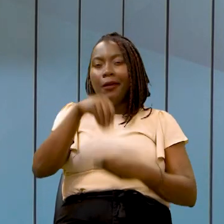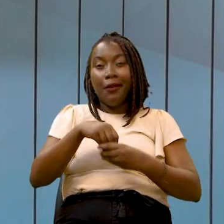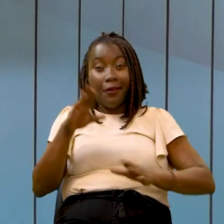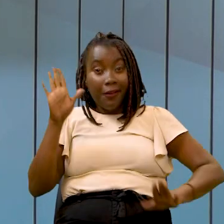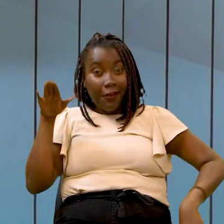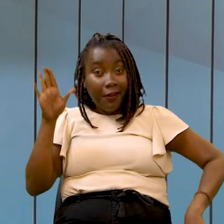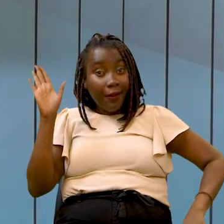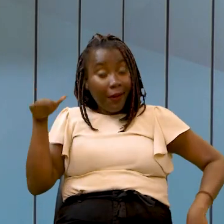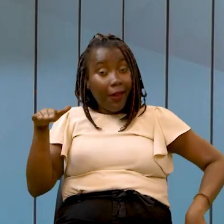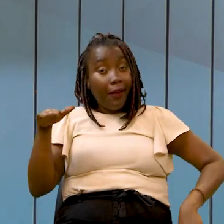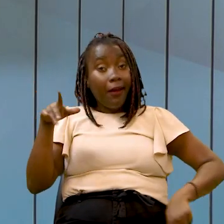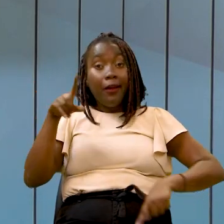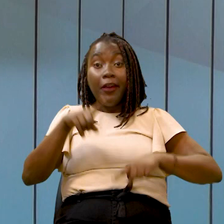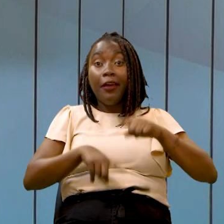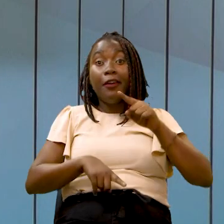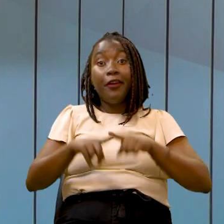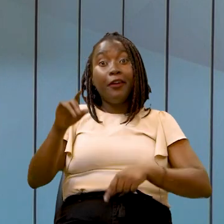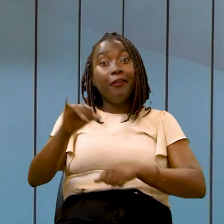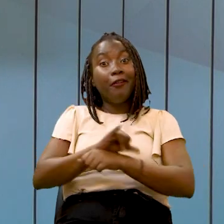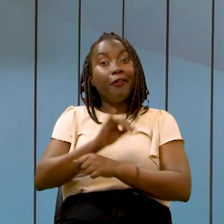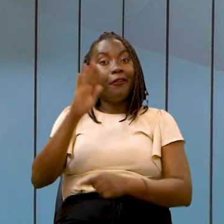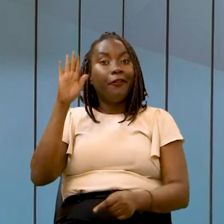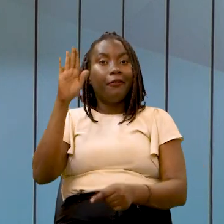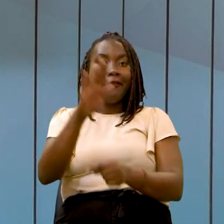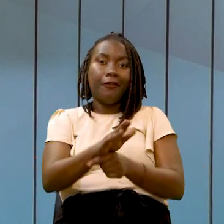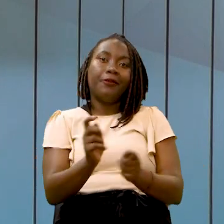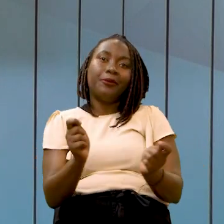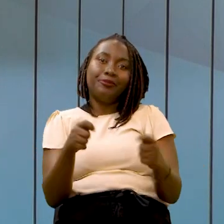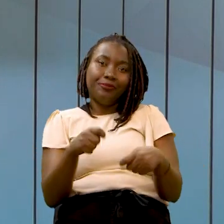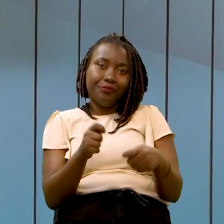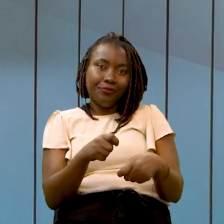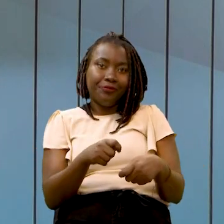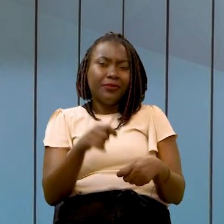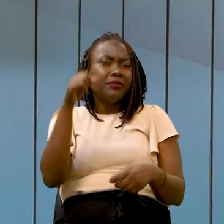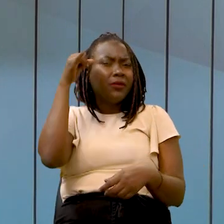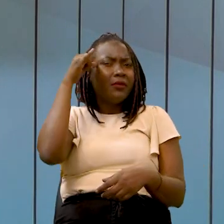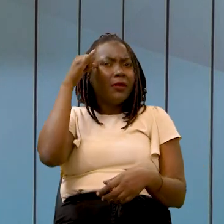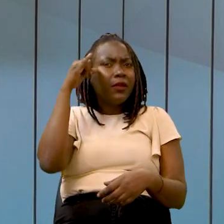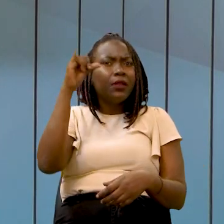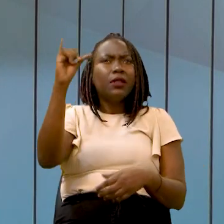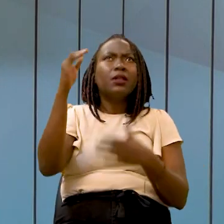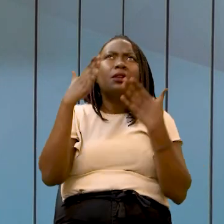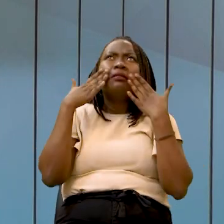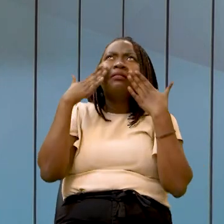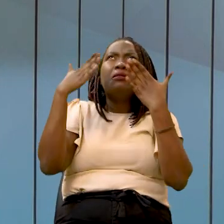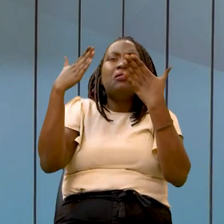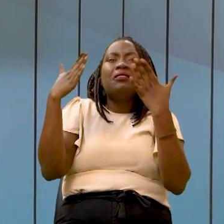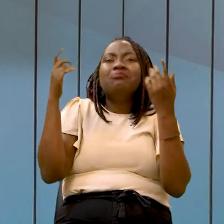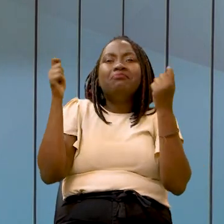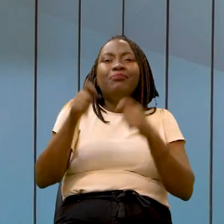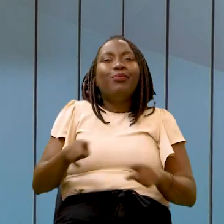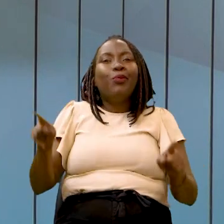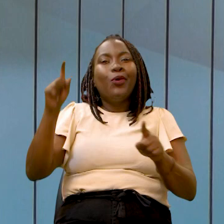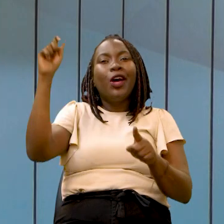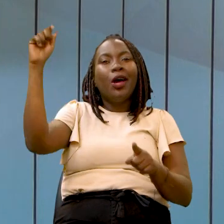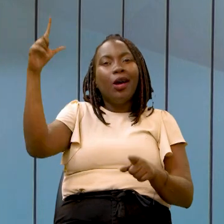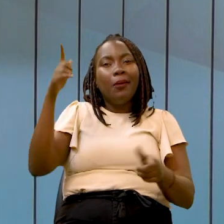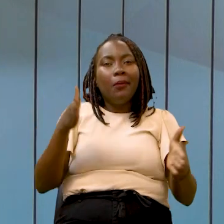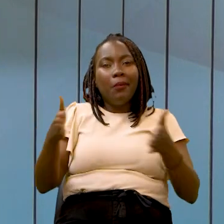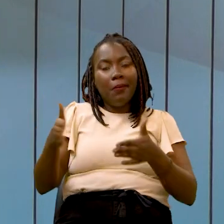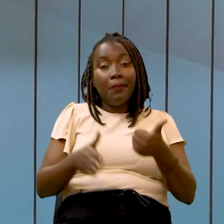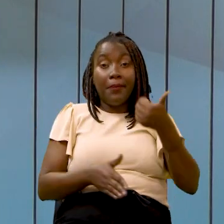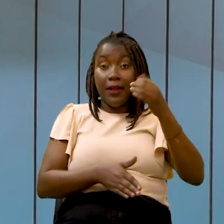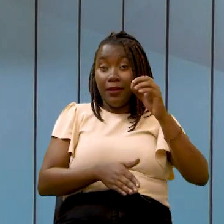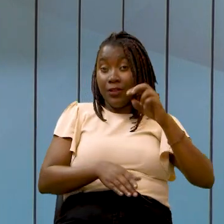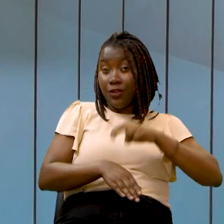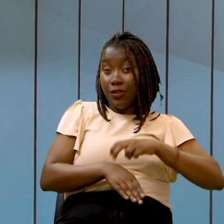tempo dentro da água, isso seria um recurso também de fotoproteção. Evitar a exposição desnecessária ao